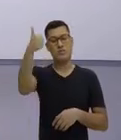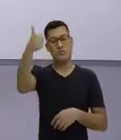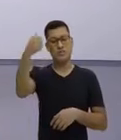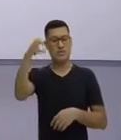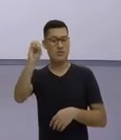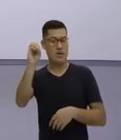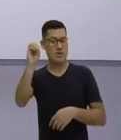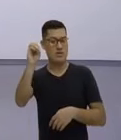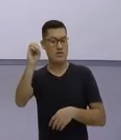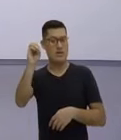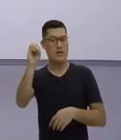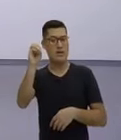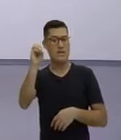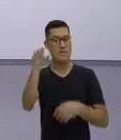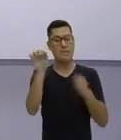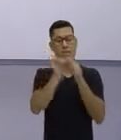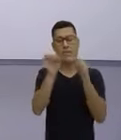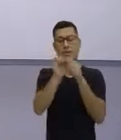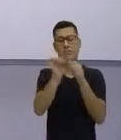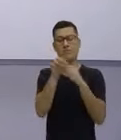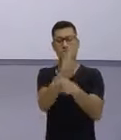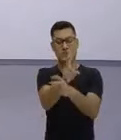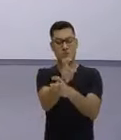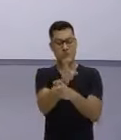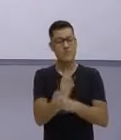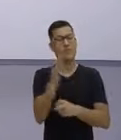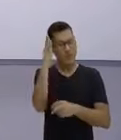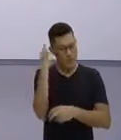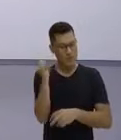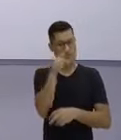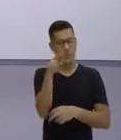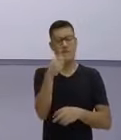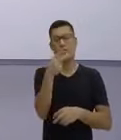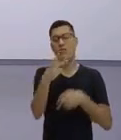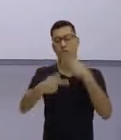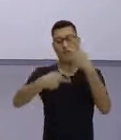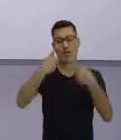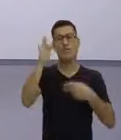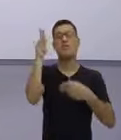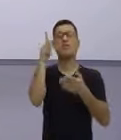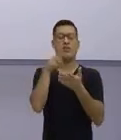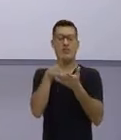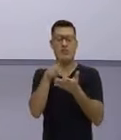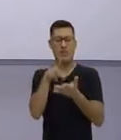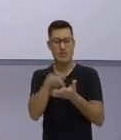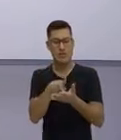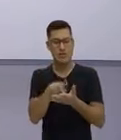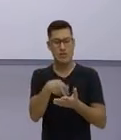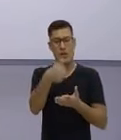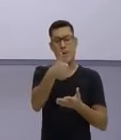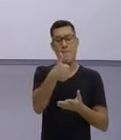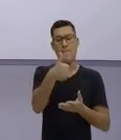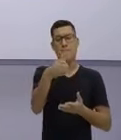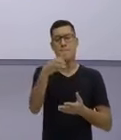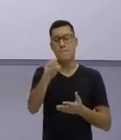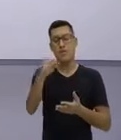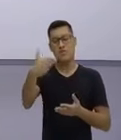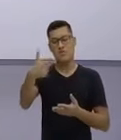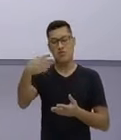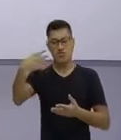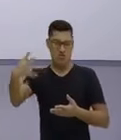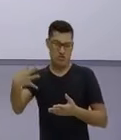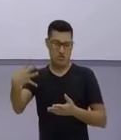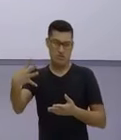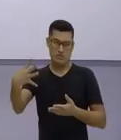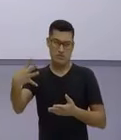2 elevado a décima, tu vai fazer as tuas contas aí, que eu sei, para confirmar se eu tô falando a verdade, mas ele é 1024, isso. Certo? Então,